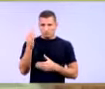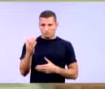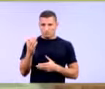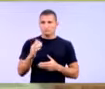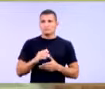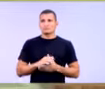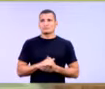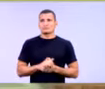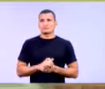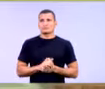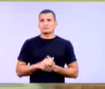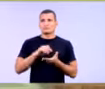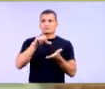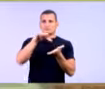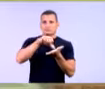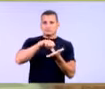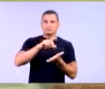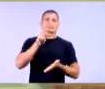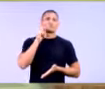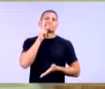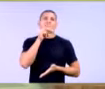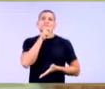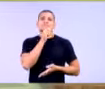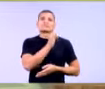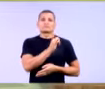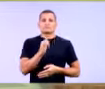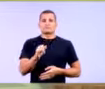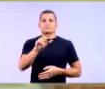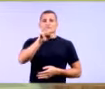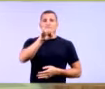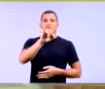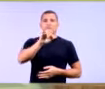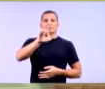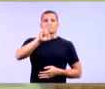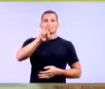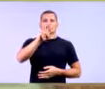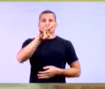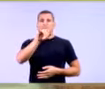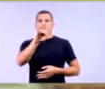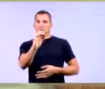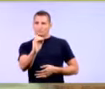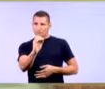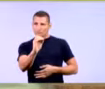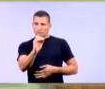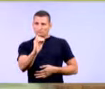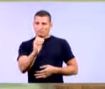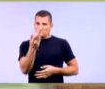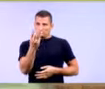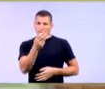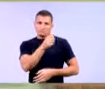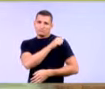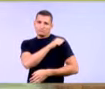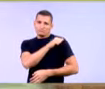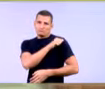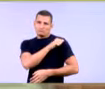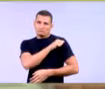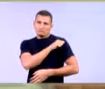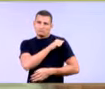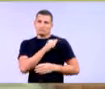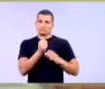especial ao Polo Porto Velho, o tutor Silvio, que mandou contribuição de 3 alunos. Então, na